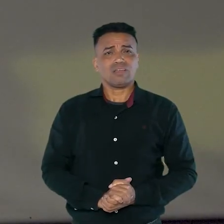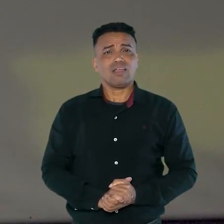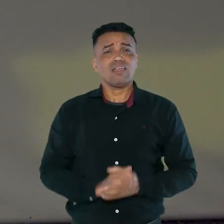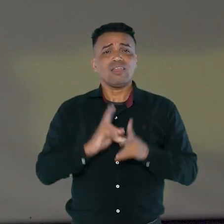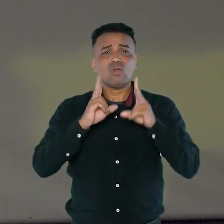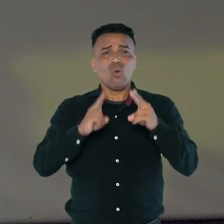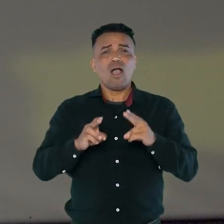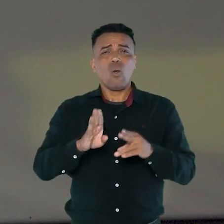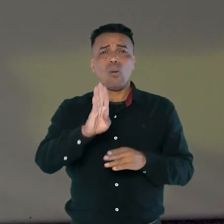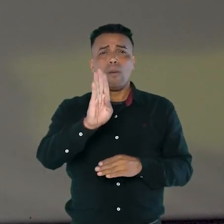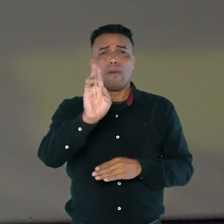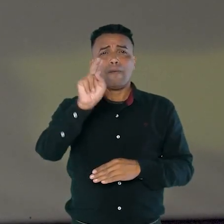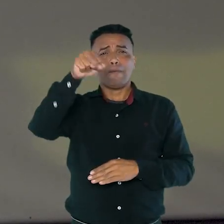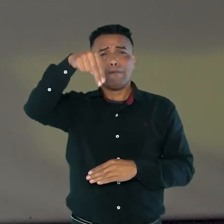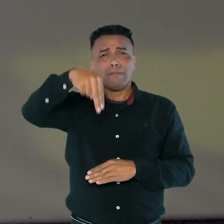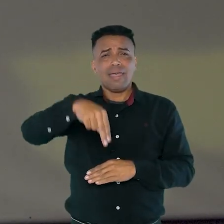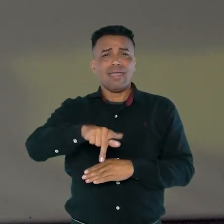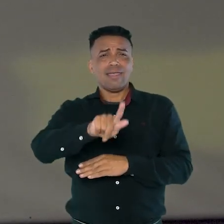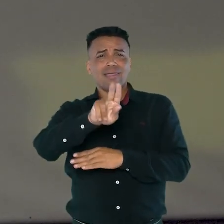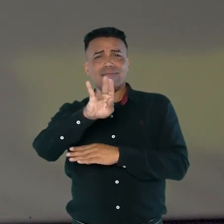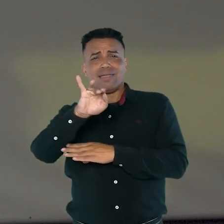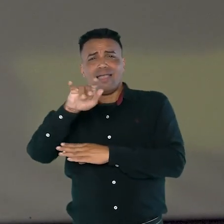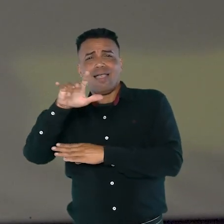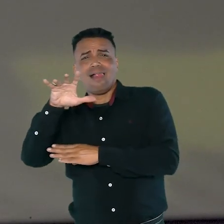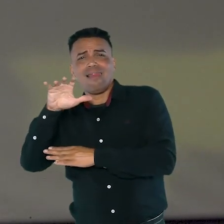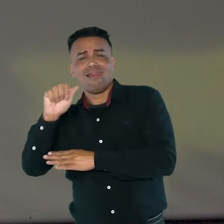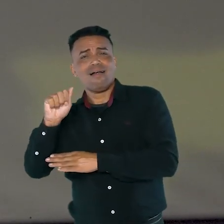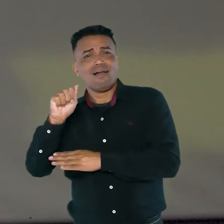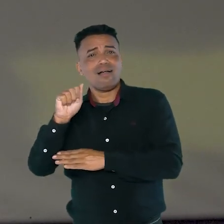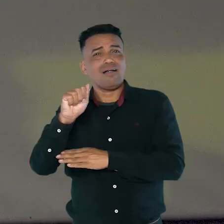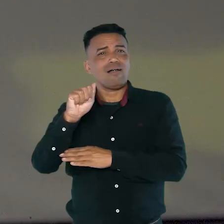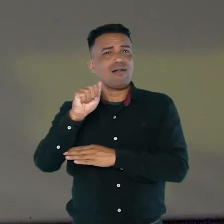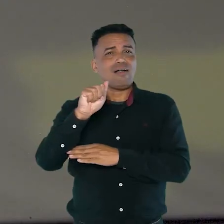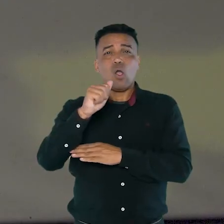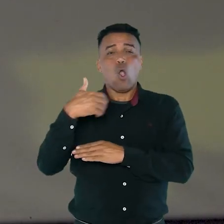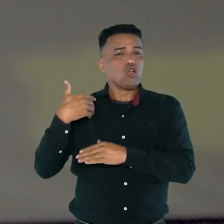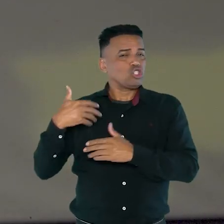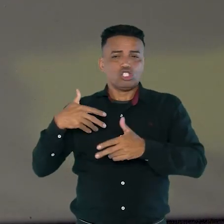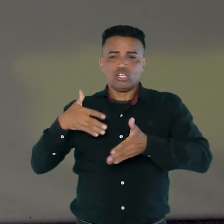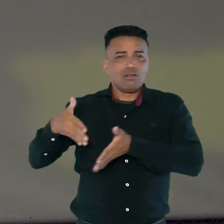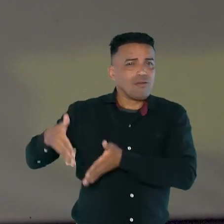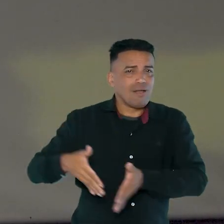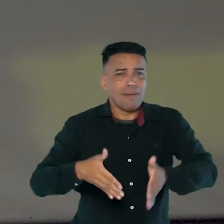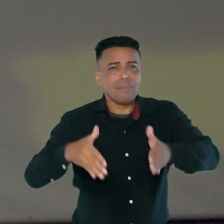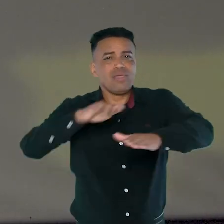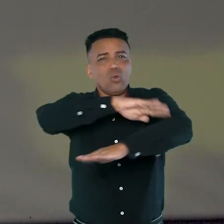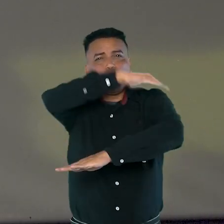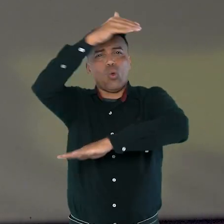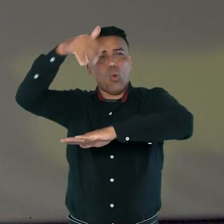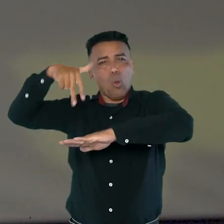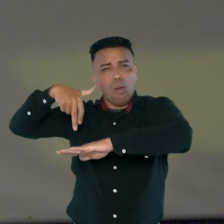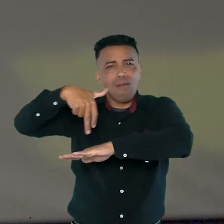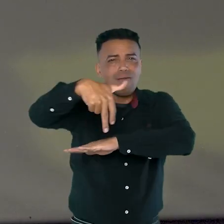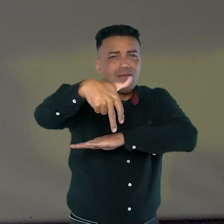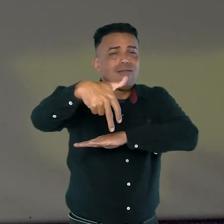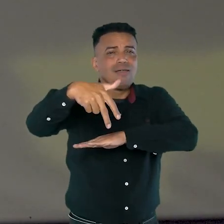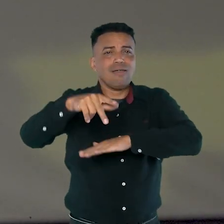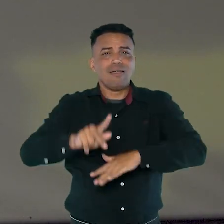Congo, Benguela, Monjolo, Cabinda, mina,